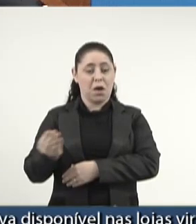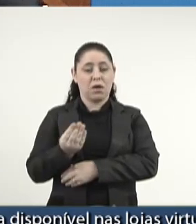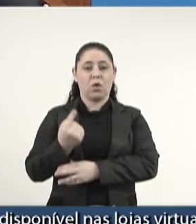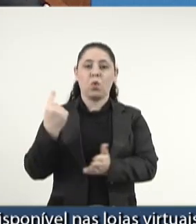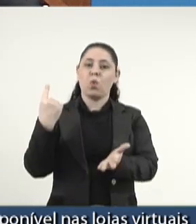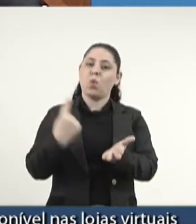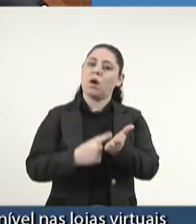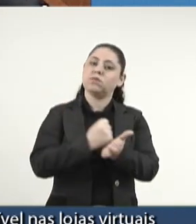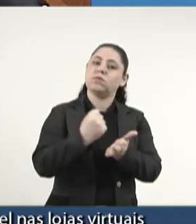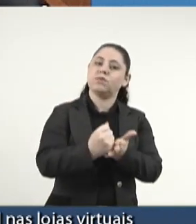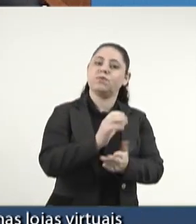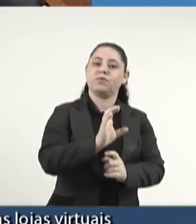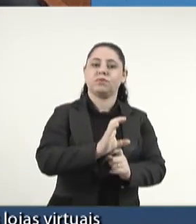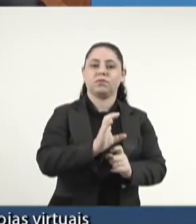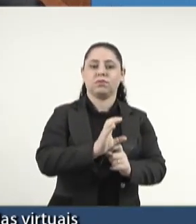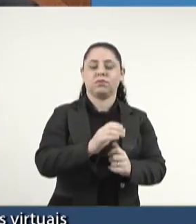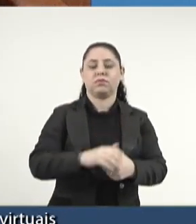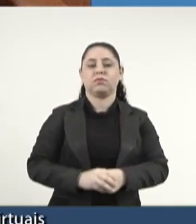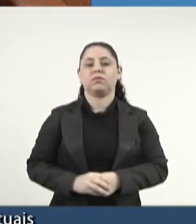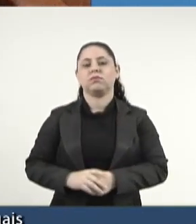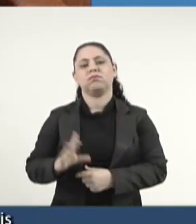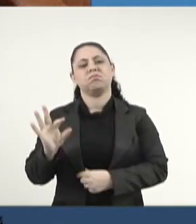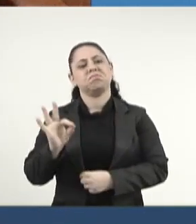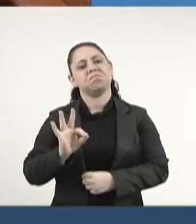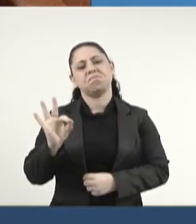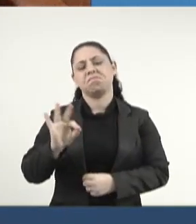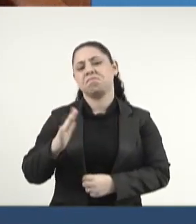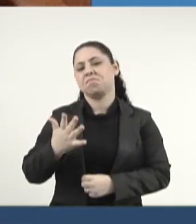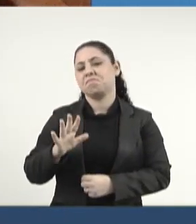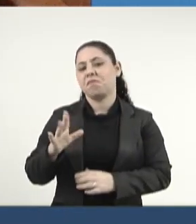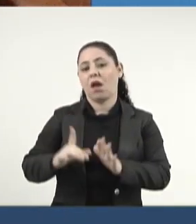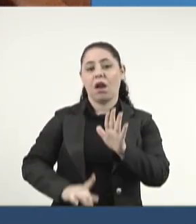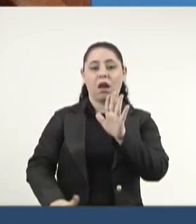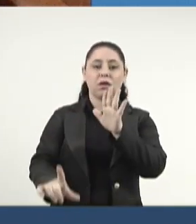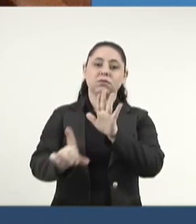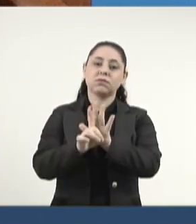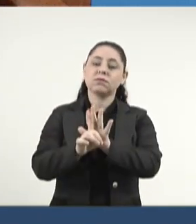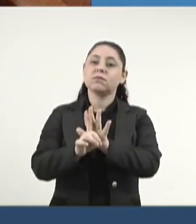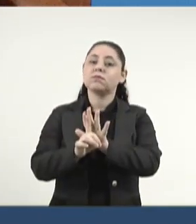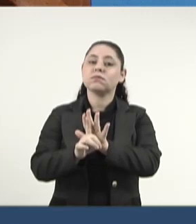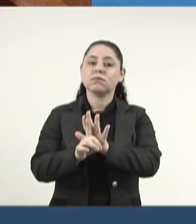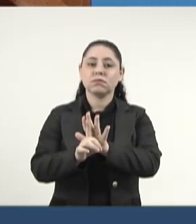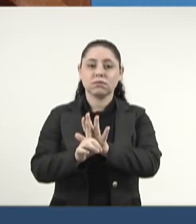a Cacemes, um percentual fixado em lei,